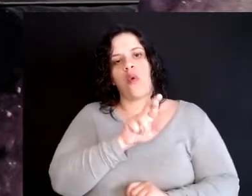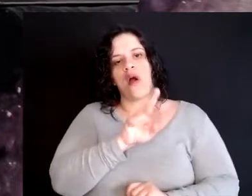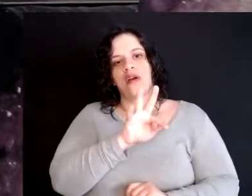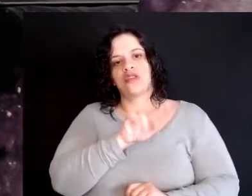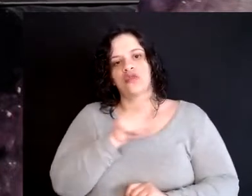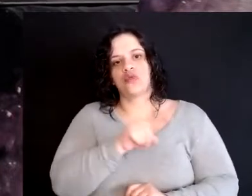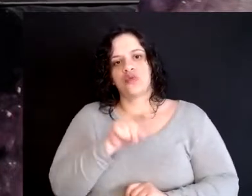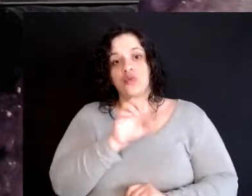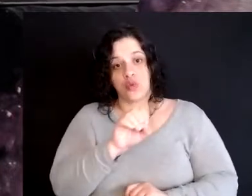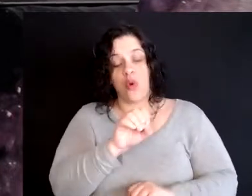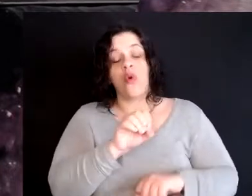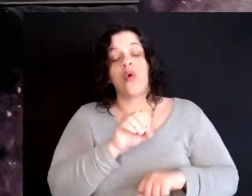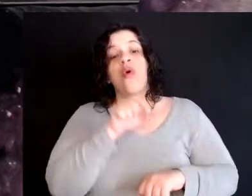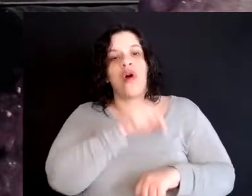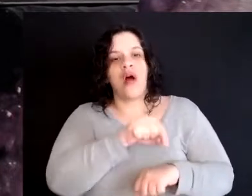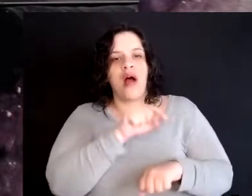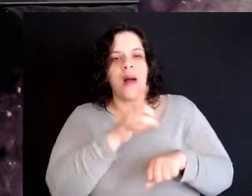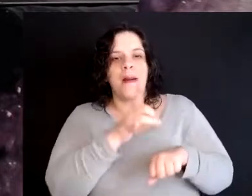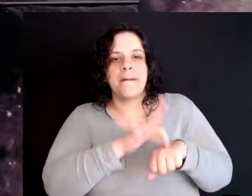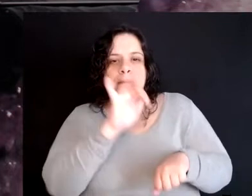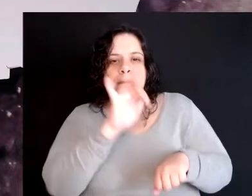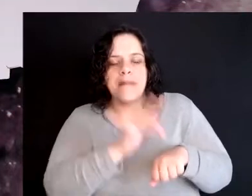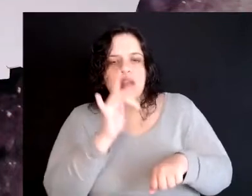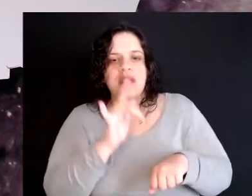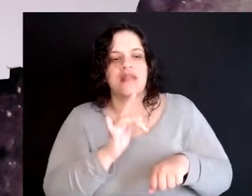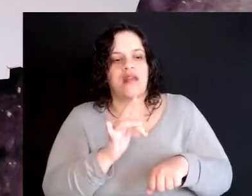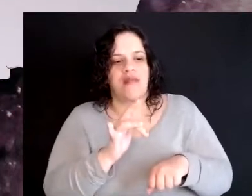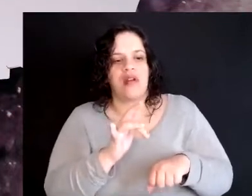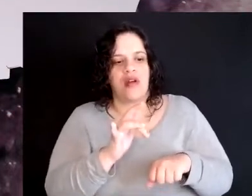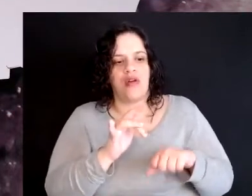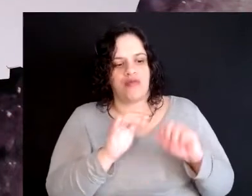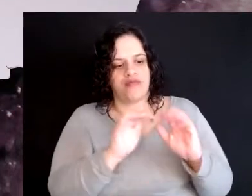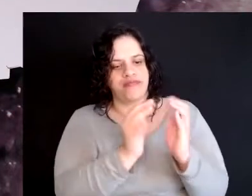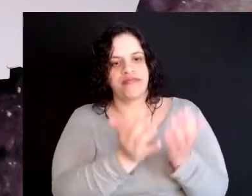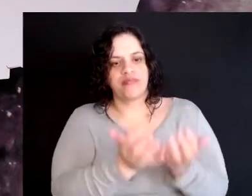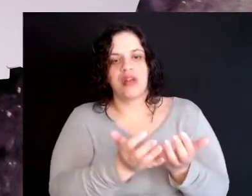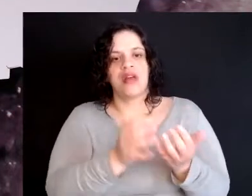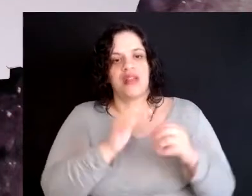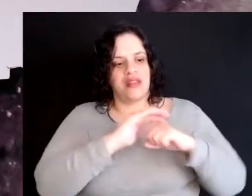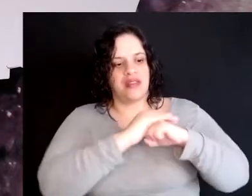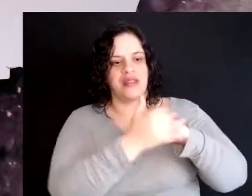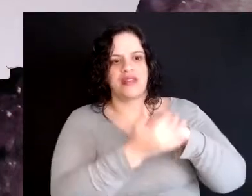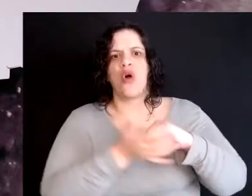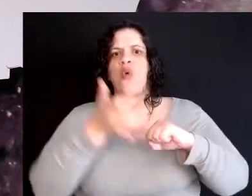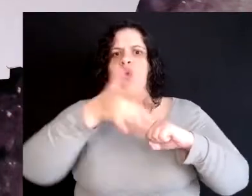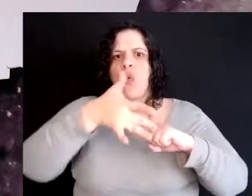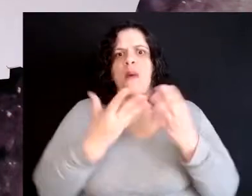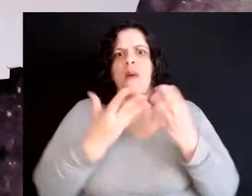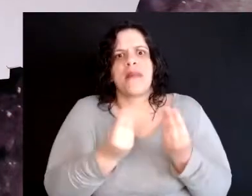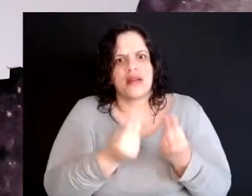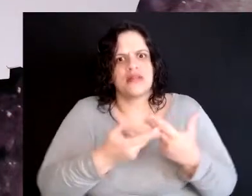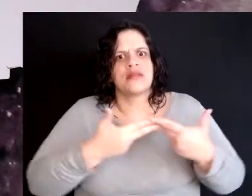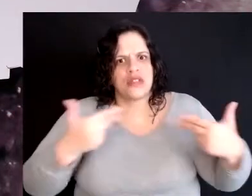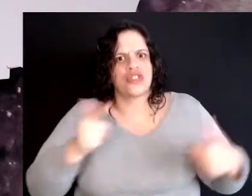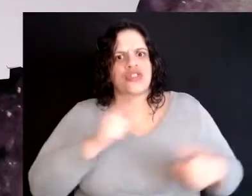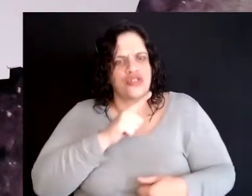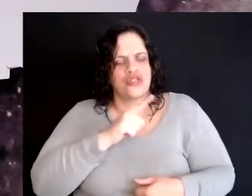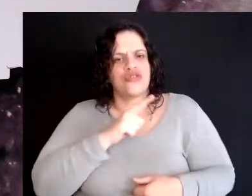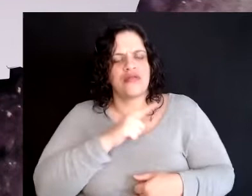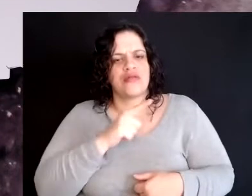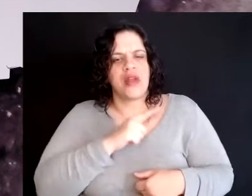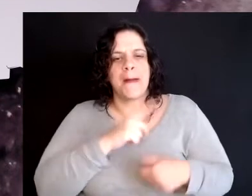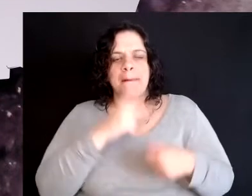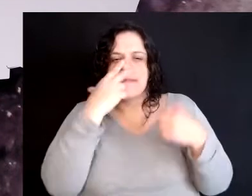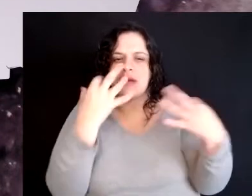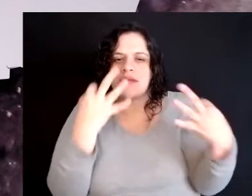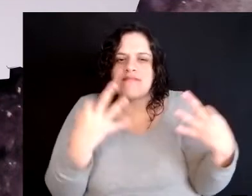quartzo é justamente o mineral que ocupa 70% da crosta terrestre, abundante, e